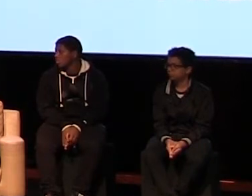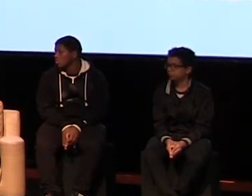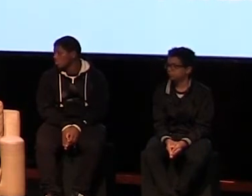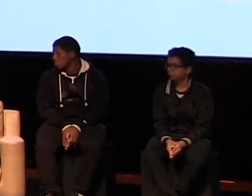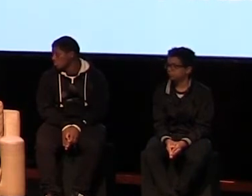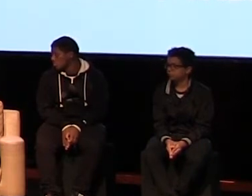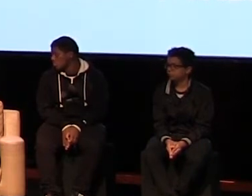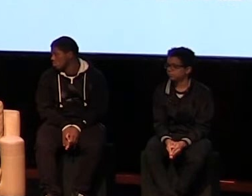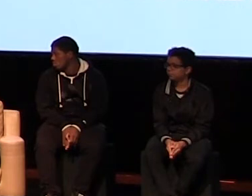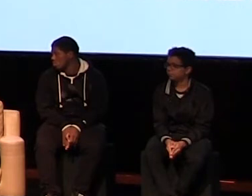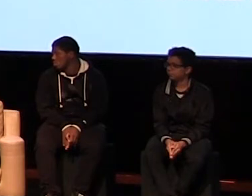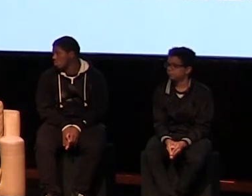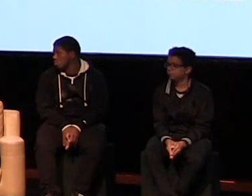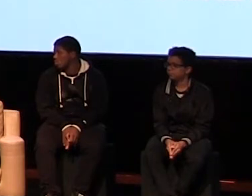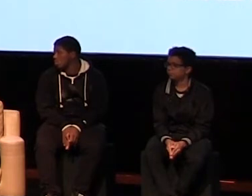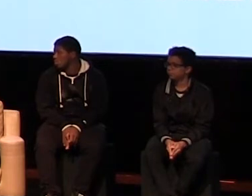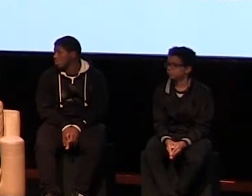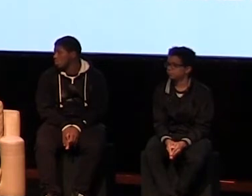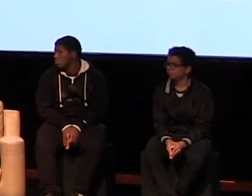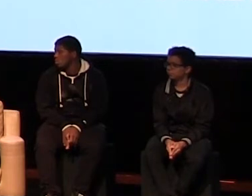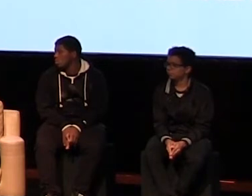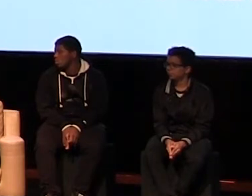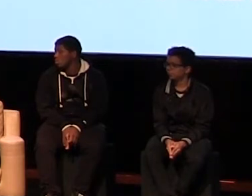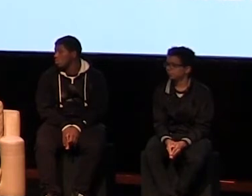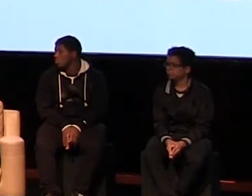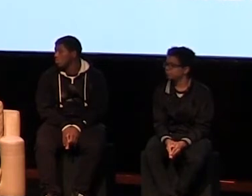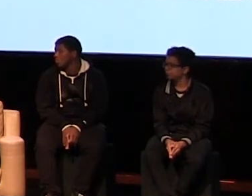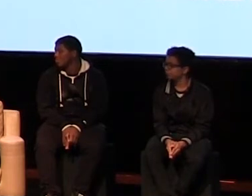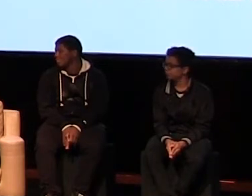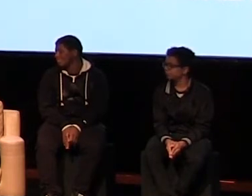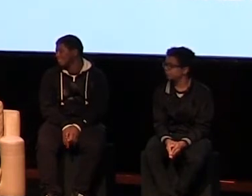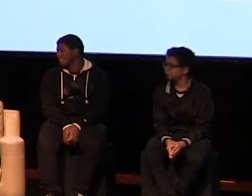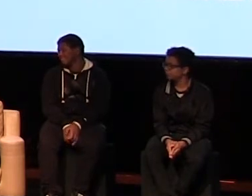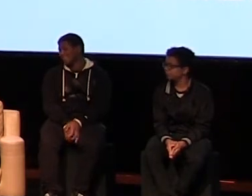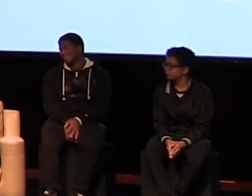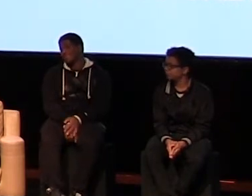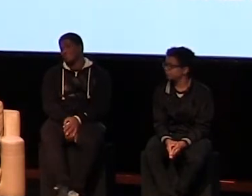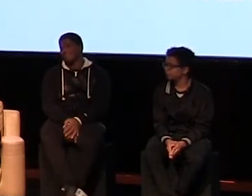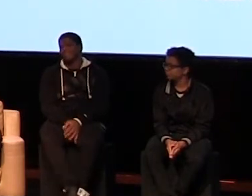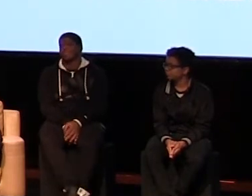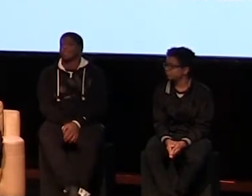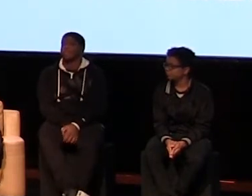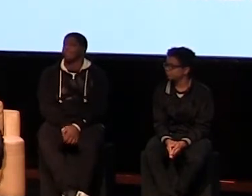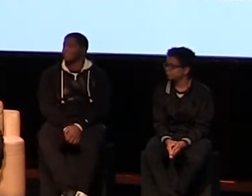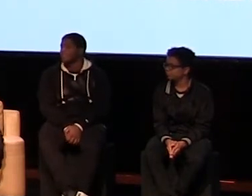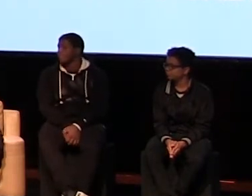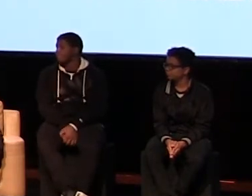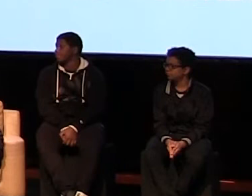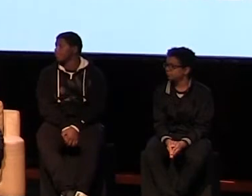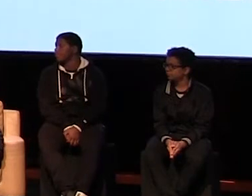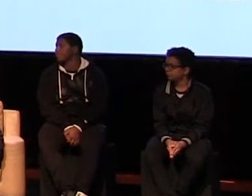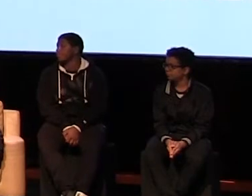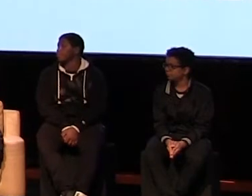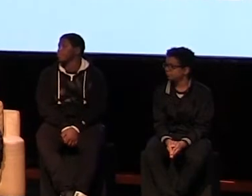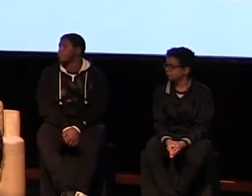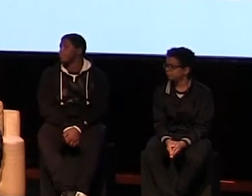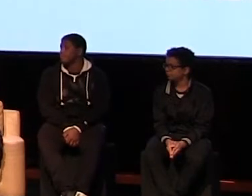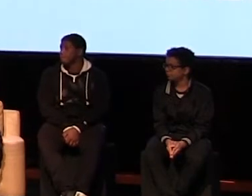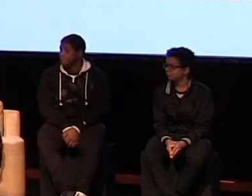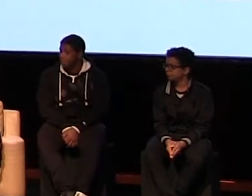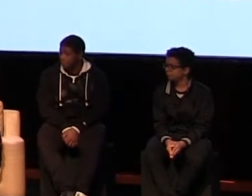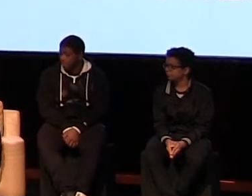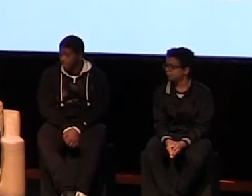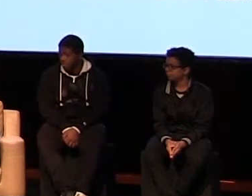bebê que vai chegando no meio do ano. Um acolhimento muito próximo dos chorinhos, os